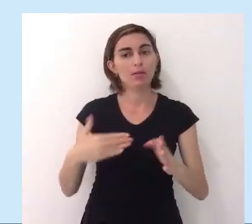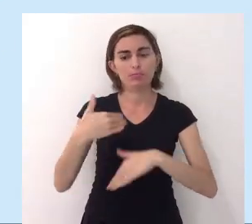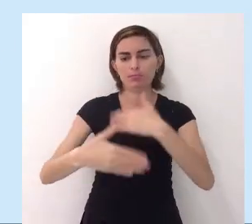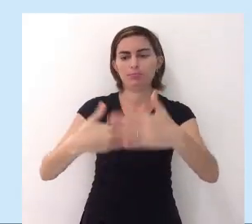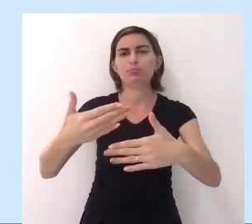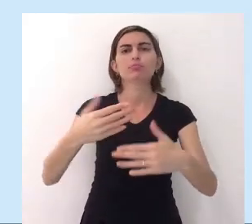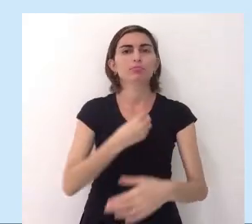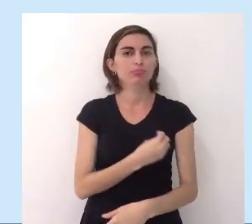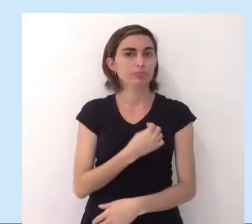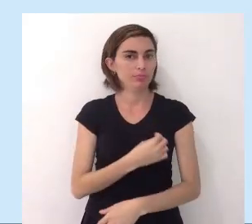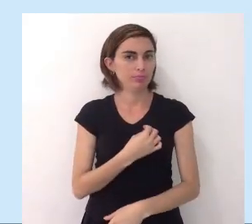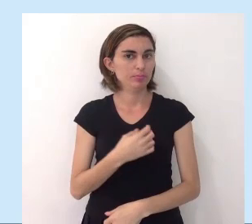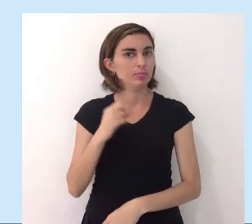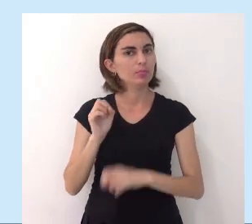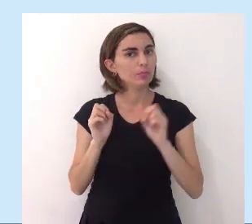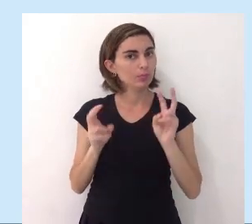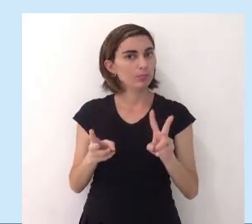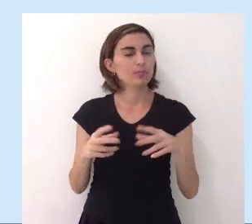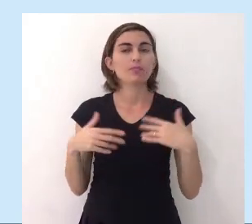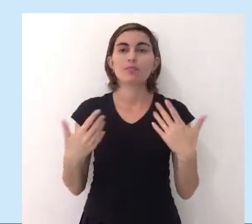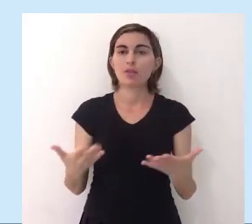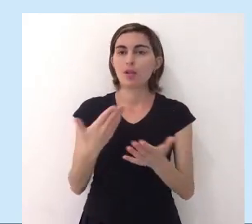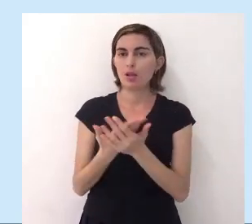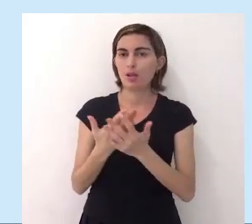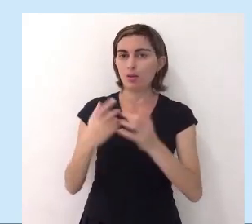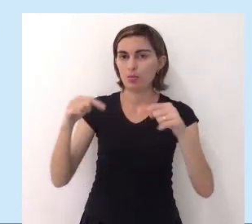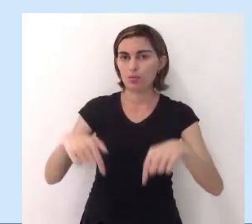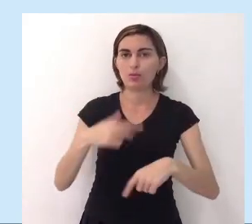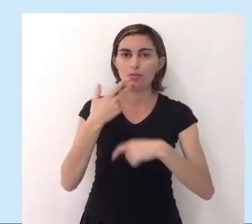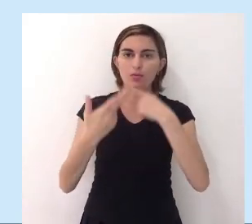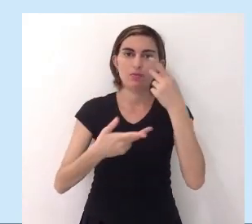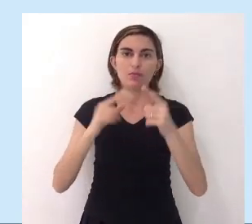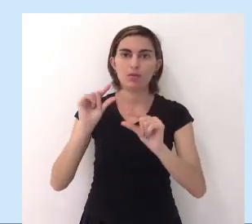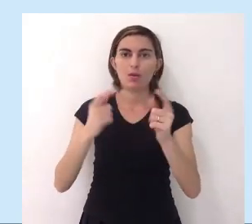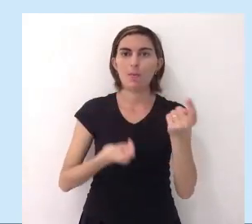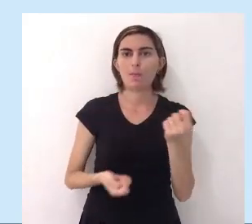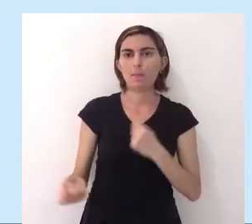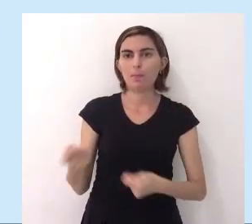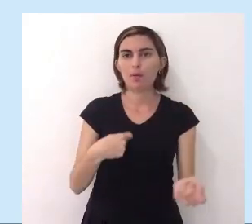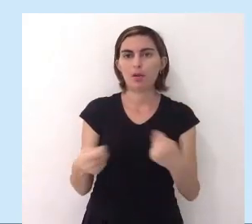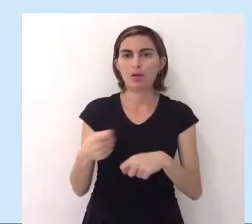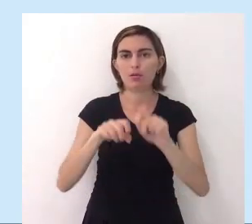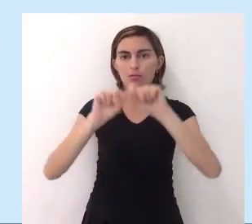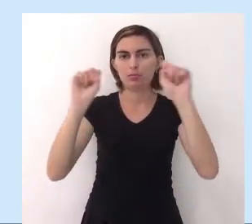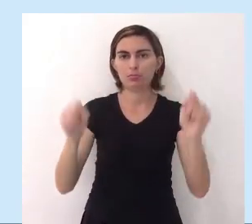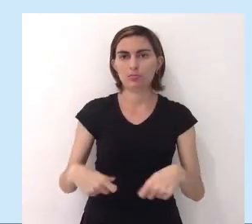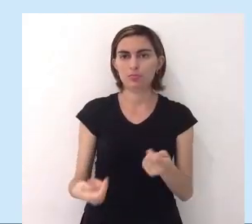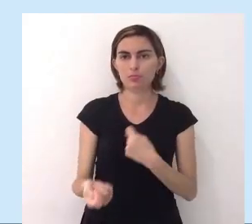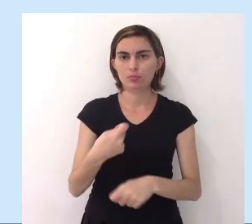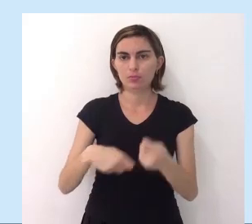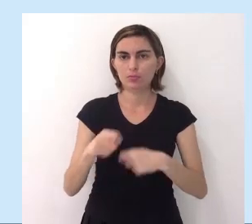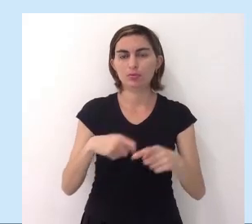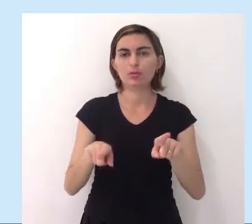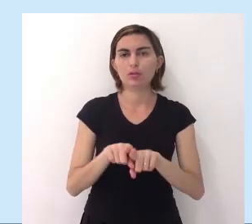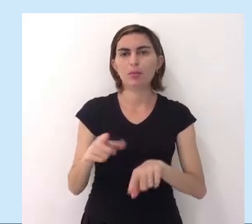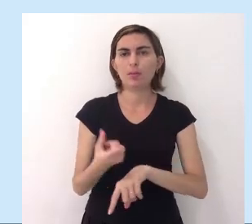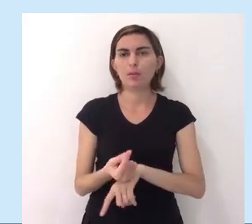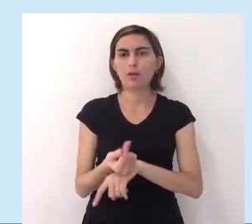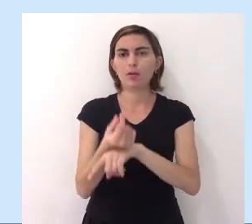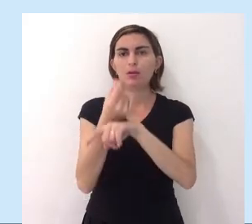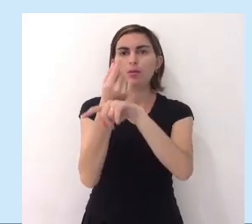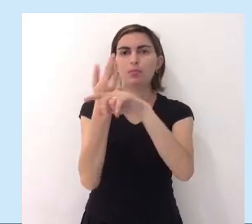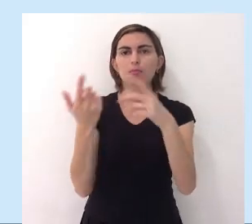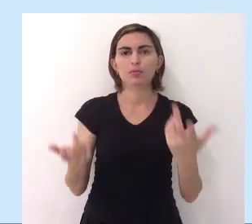maior possibilidade na vida, ok? A aula de hoje a gente vai falar um pouquinho sobre o mercantilismo e o capitalismo, tá? Vamos entender um pouquinho sobre